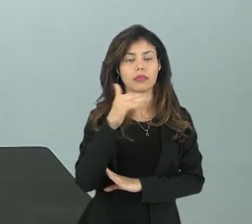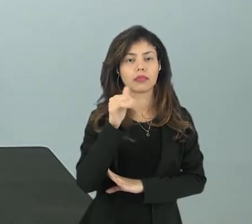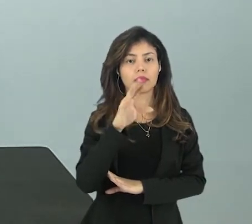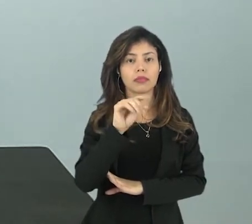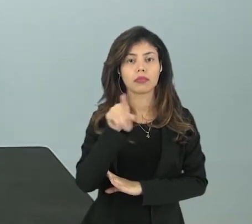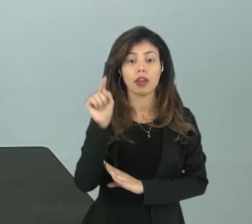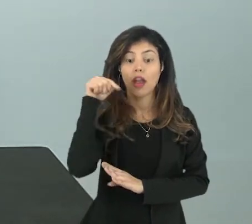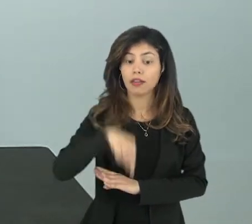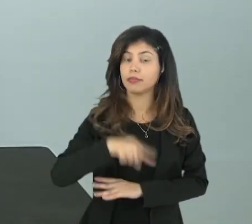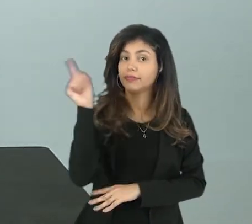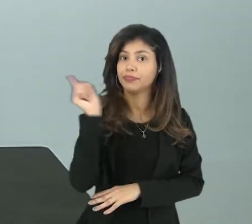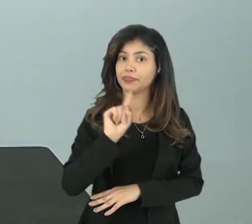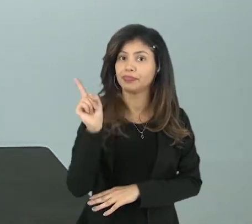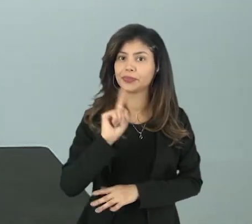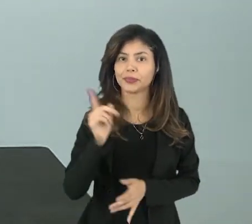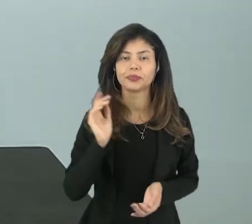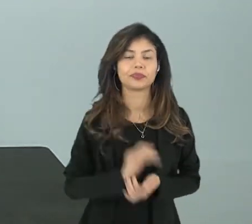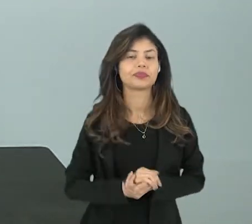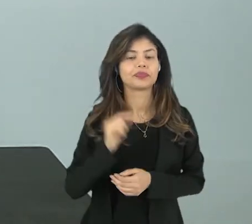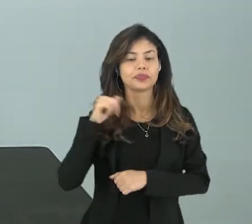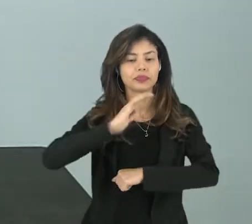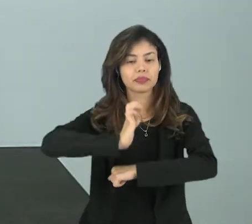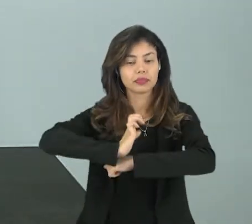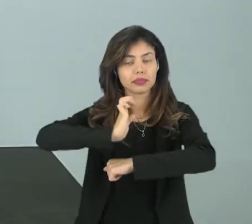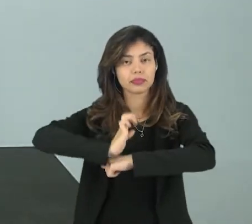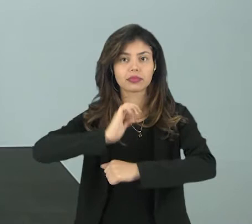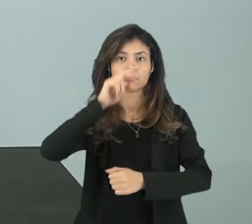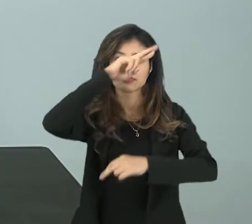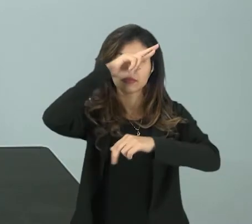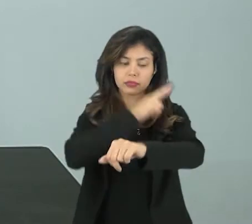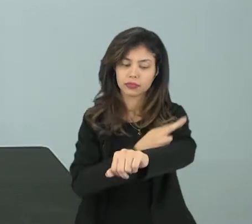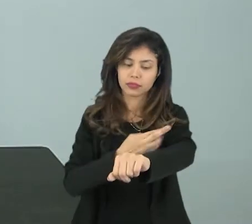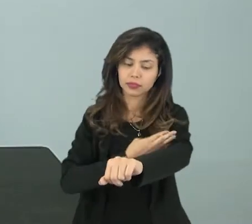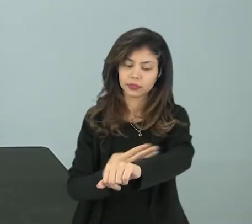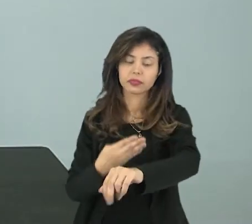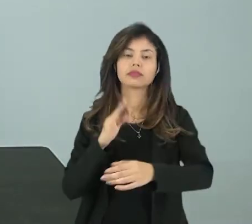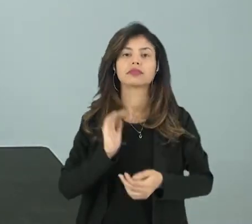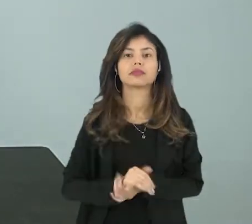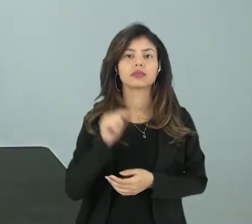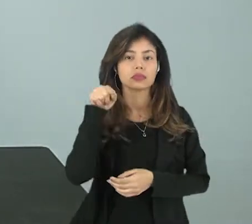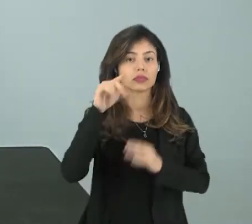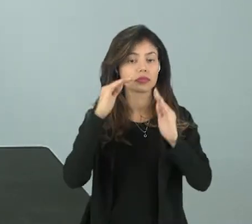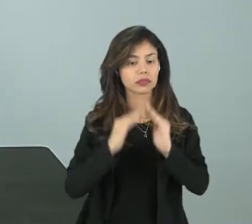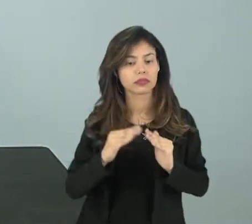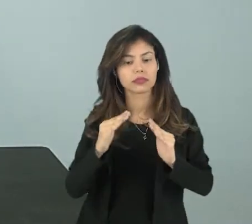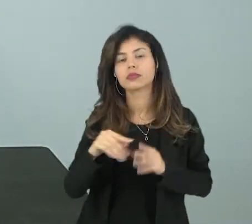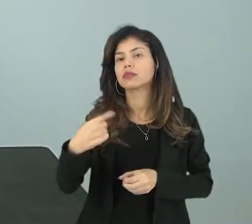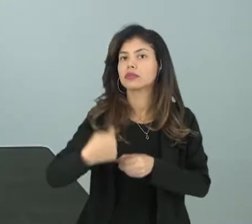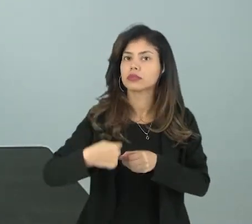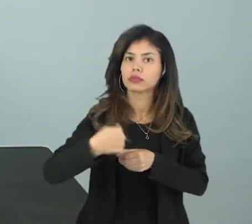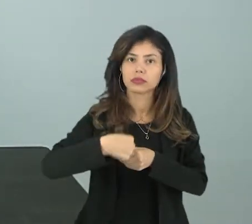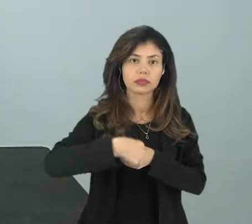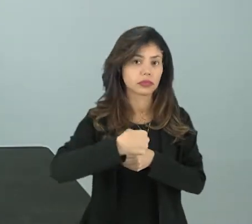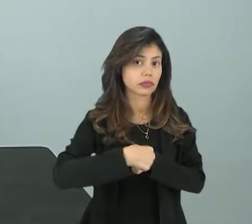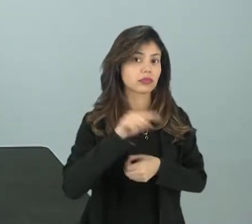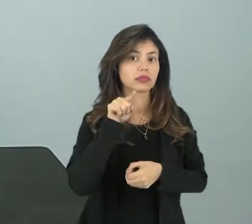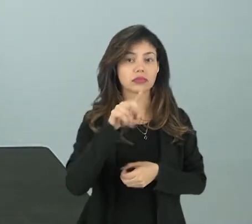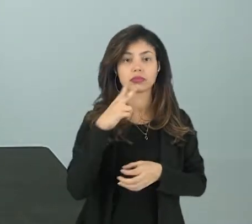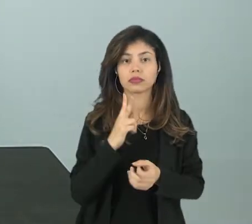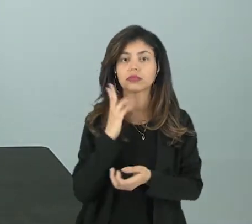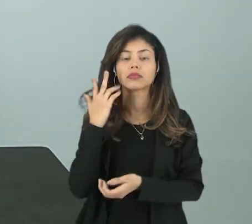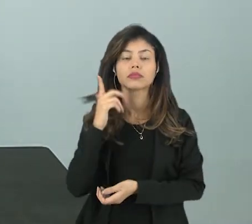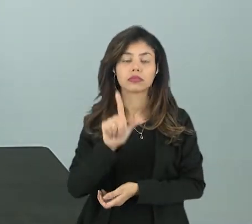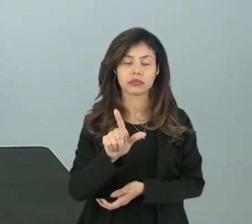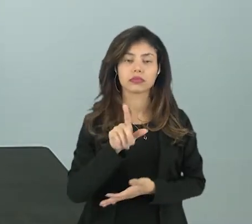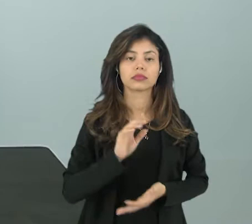não. Aqui no nosso estado, aqui em Rio Branco, aonde você mora, no seu município, você